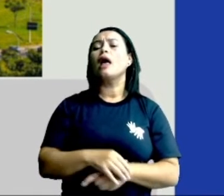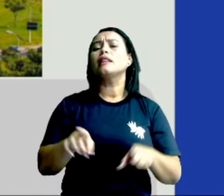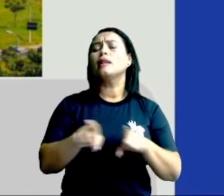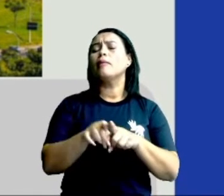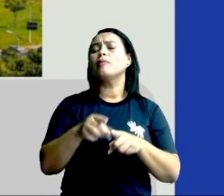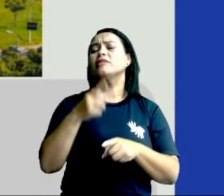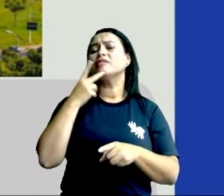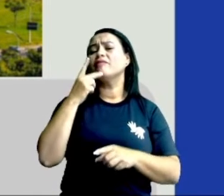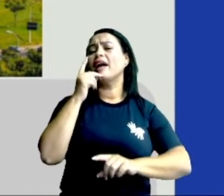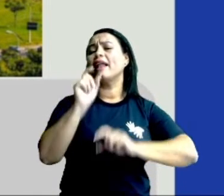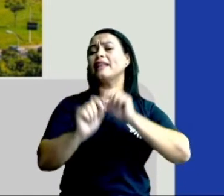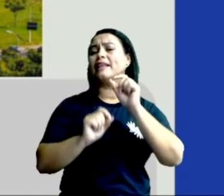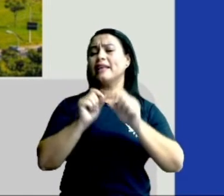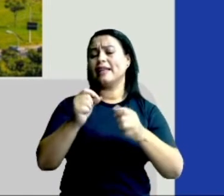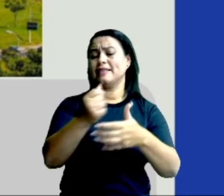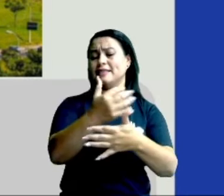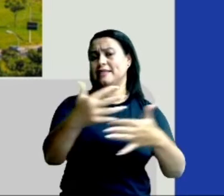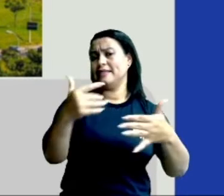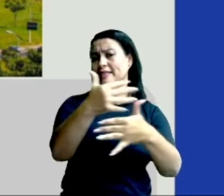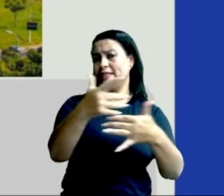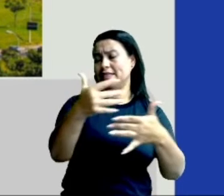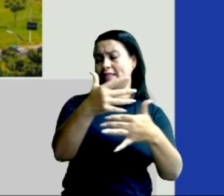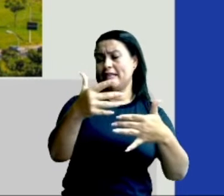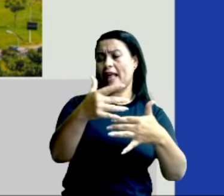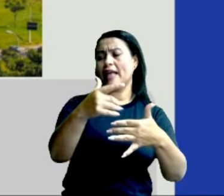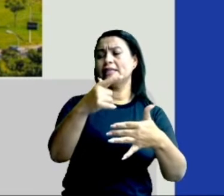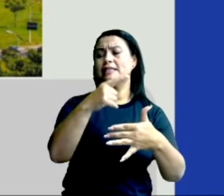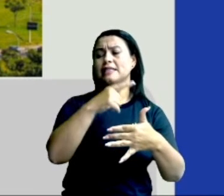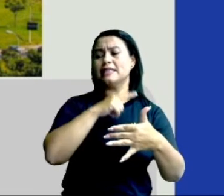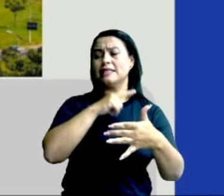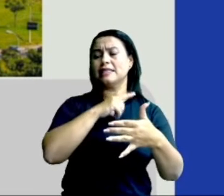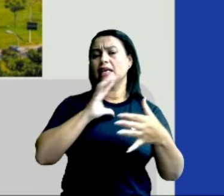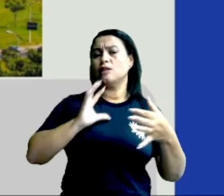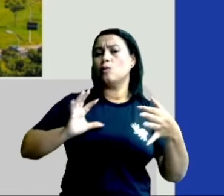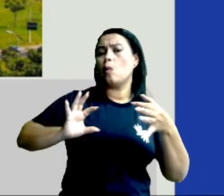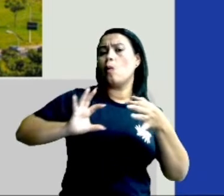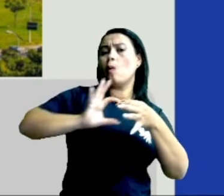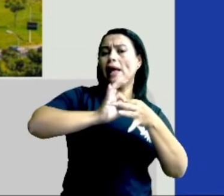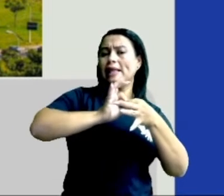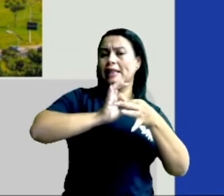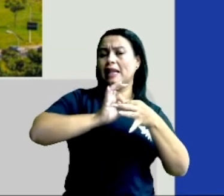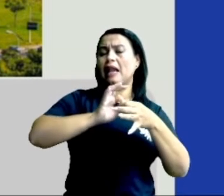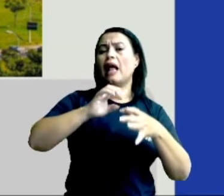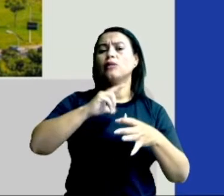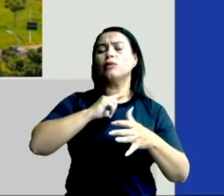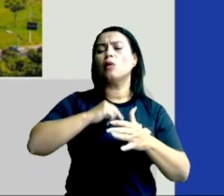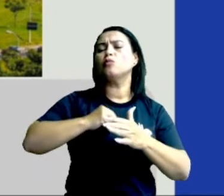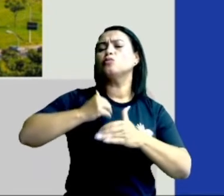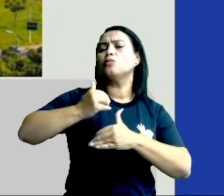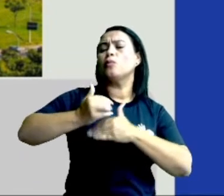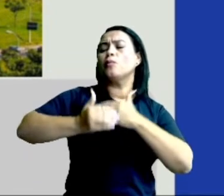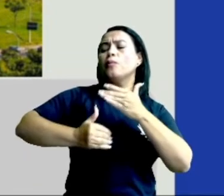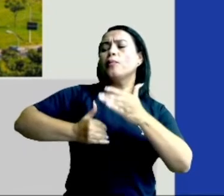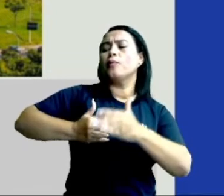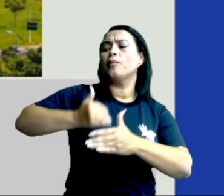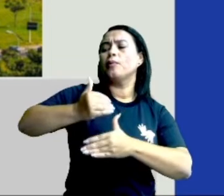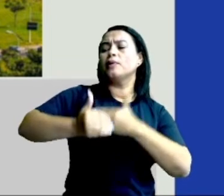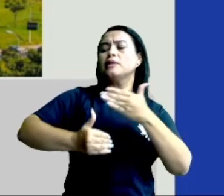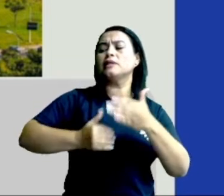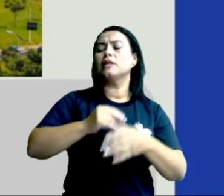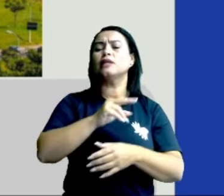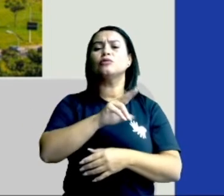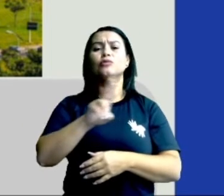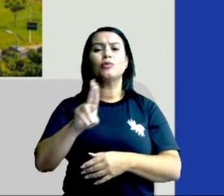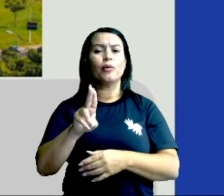Quando a gente fala em cidades, né? Atrelado às cidades, a gente tem um processo que a gente vai chamar